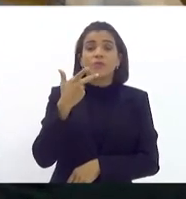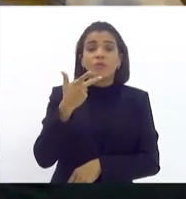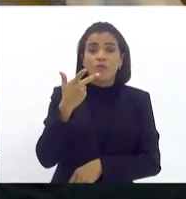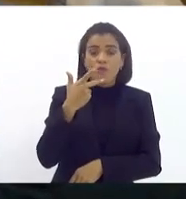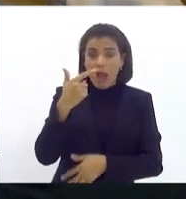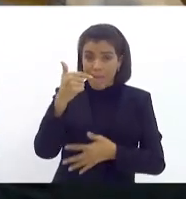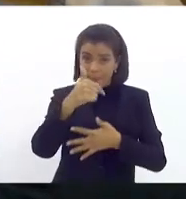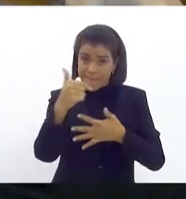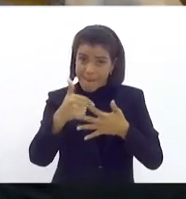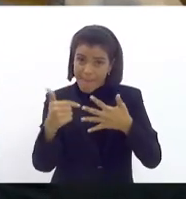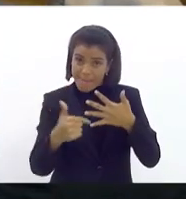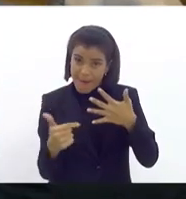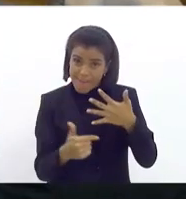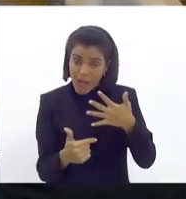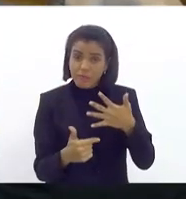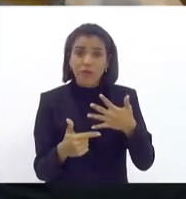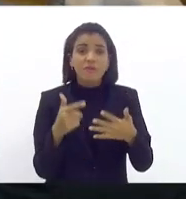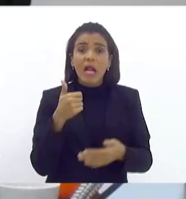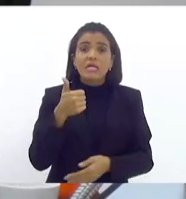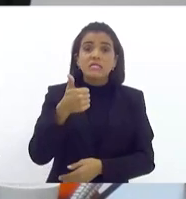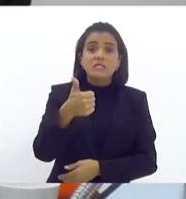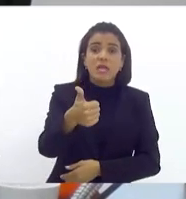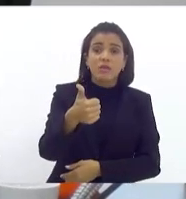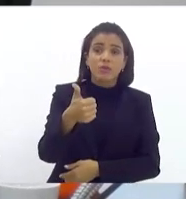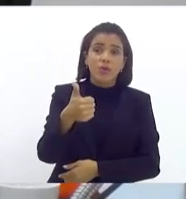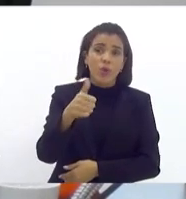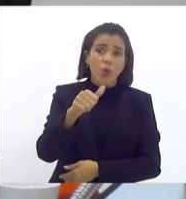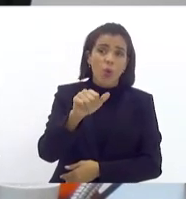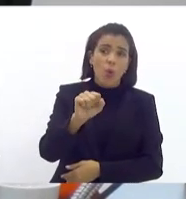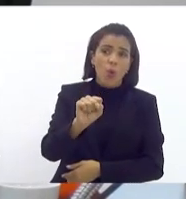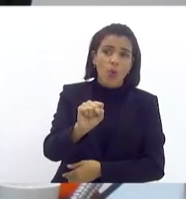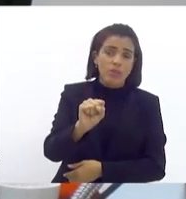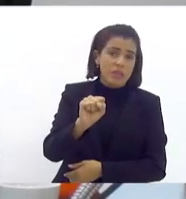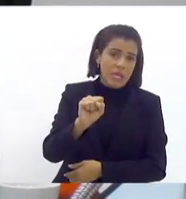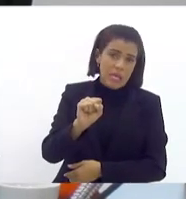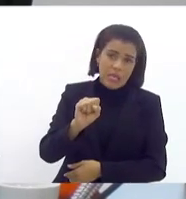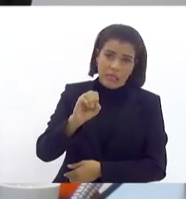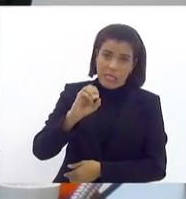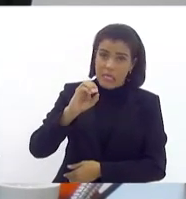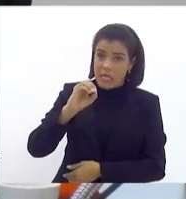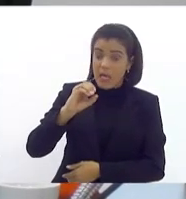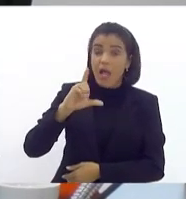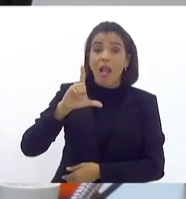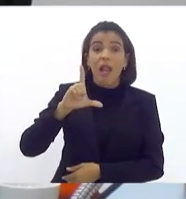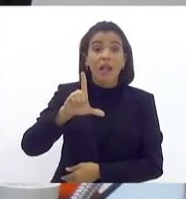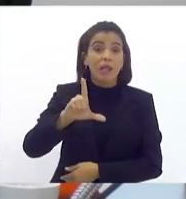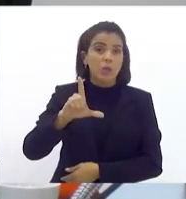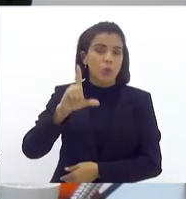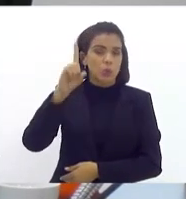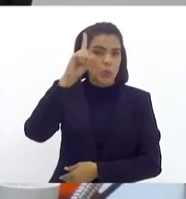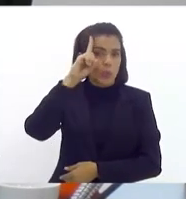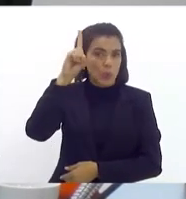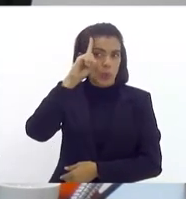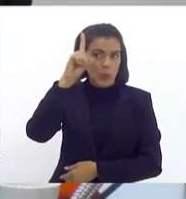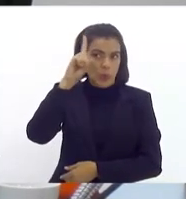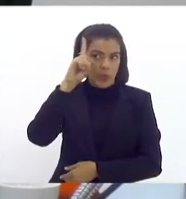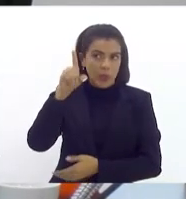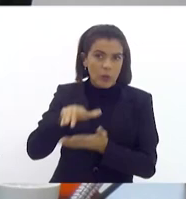de definição, fala em 180 litros dia. Então, a gente não está falando de grandes empresas, não. A gente está falando de impor,